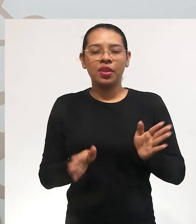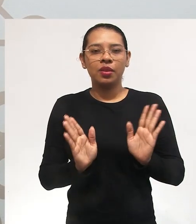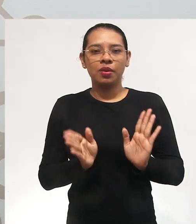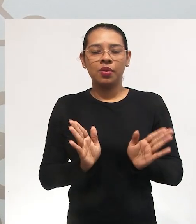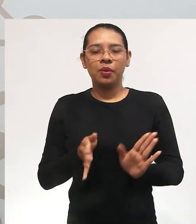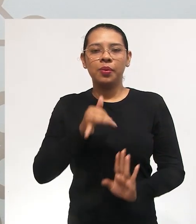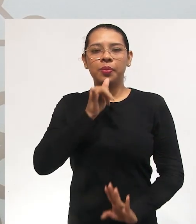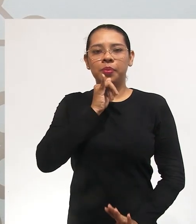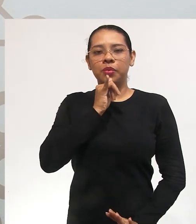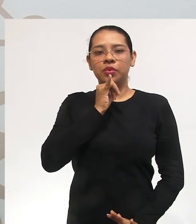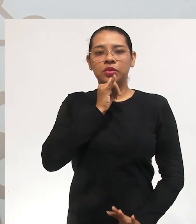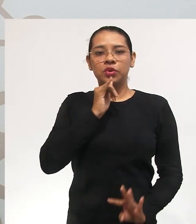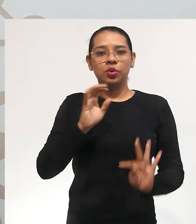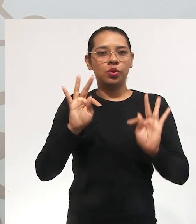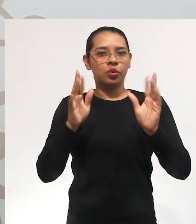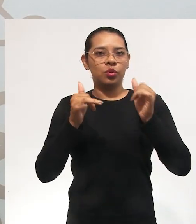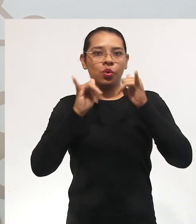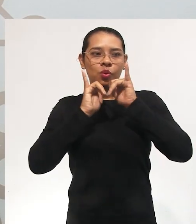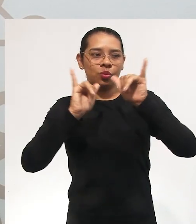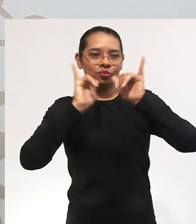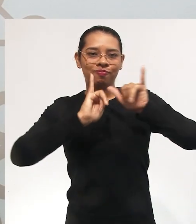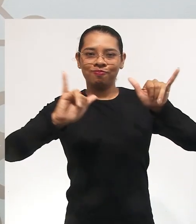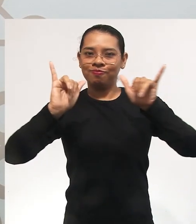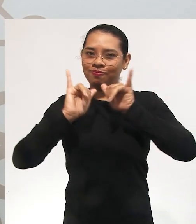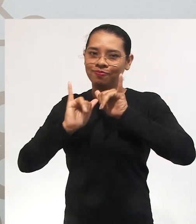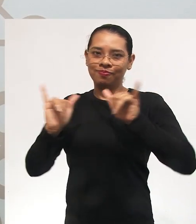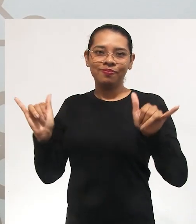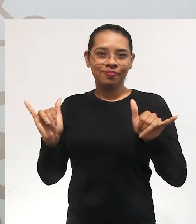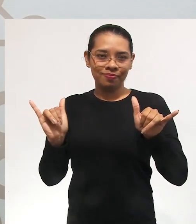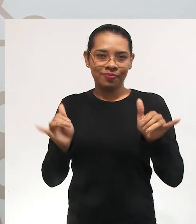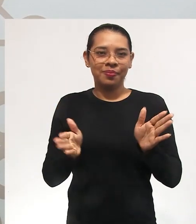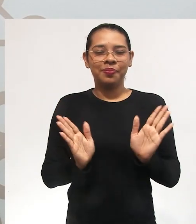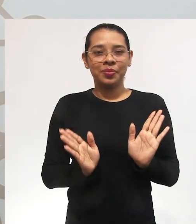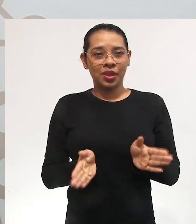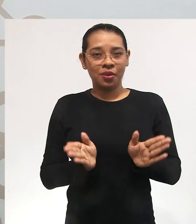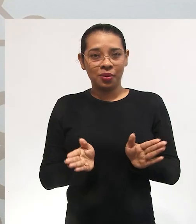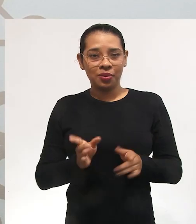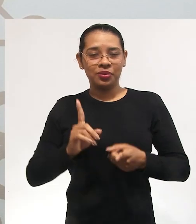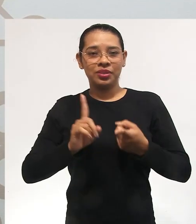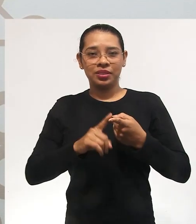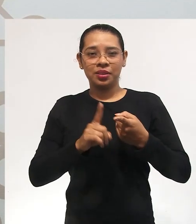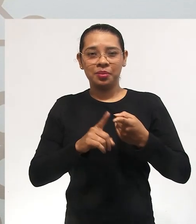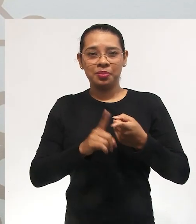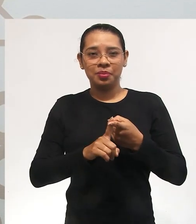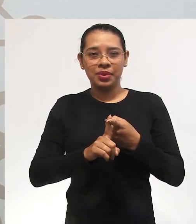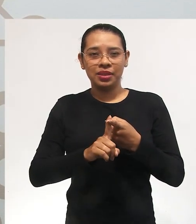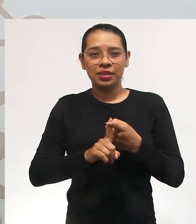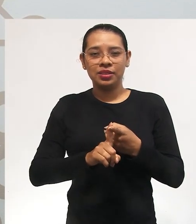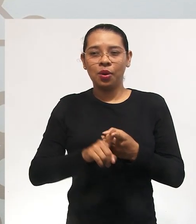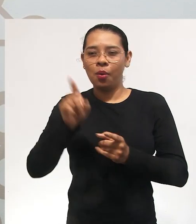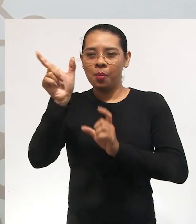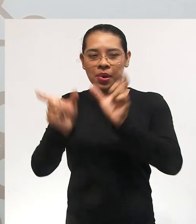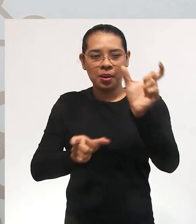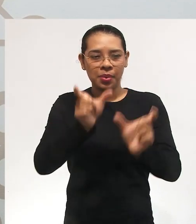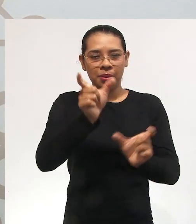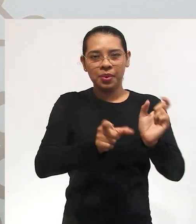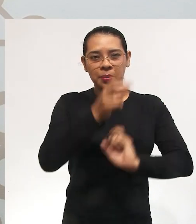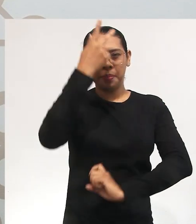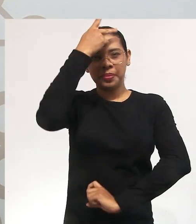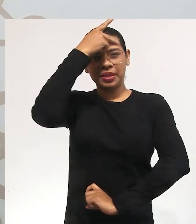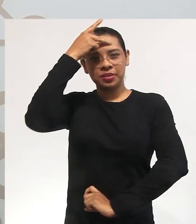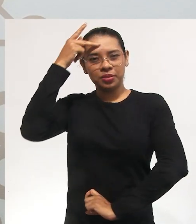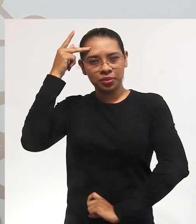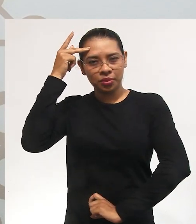por exemplo, até os anúncios são feitos por onde? Pelos blogueiros, né? Até a gente teve